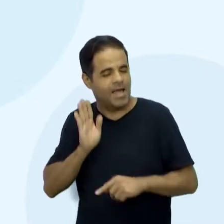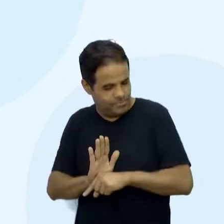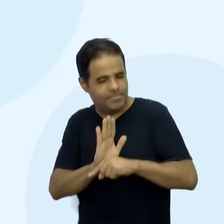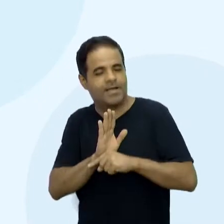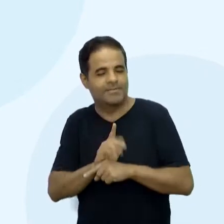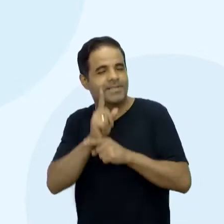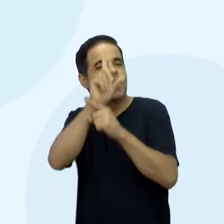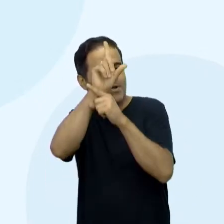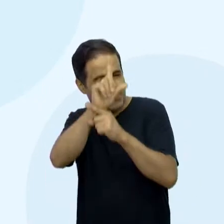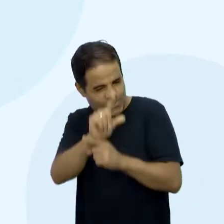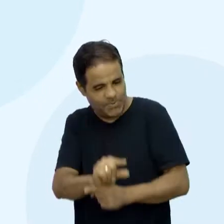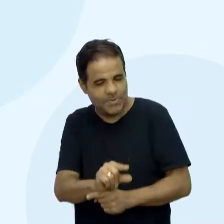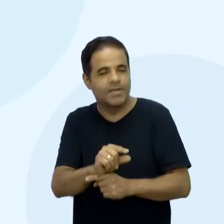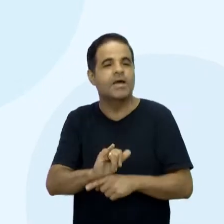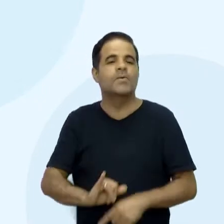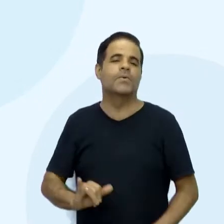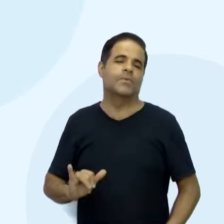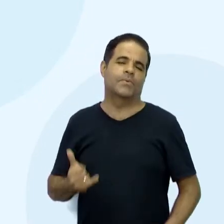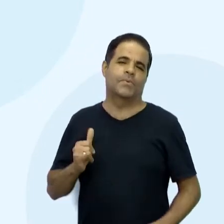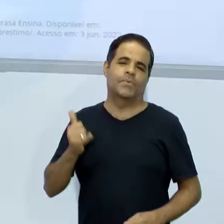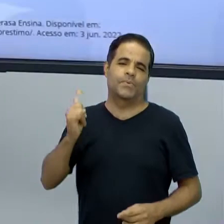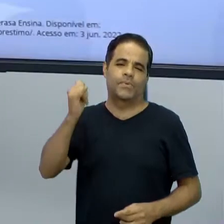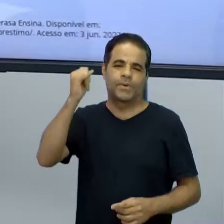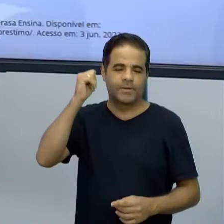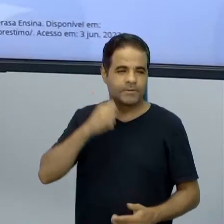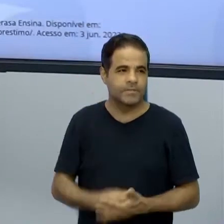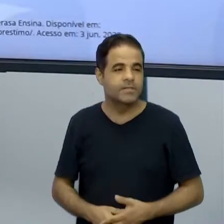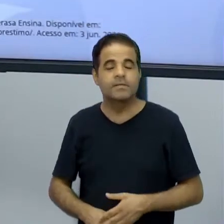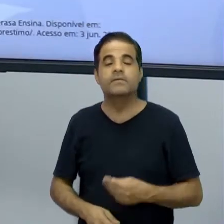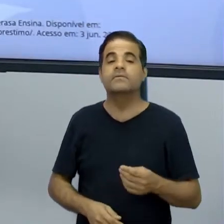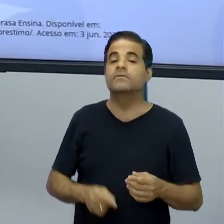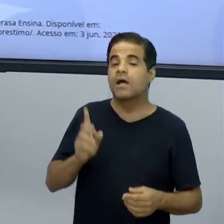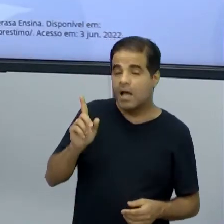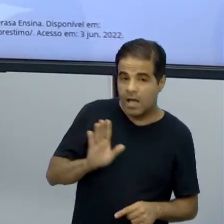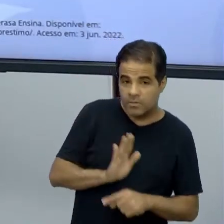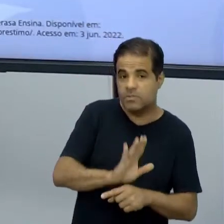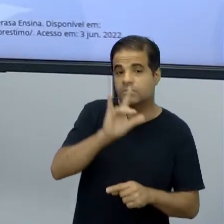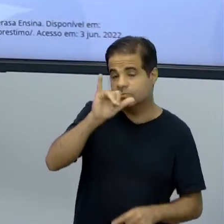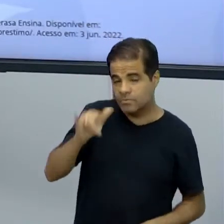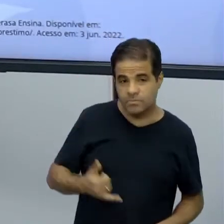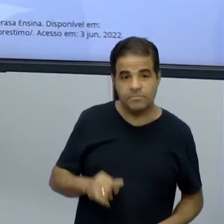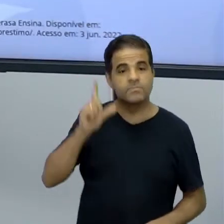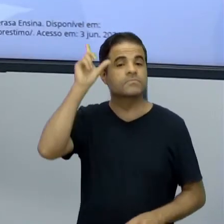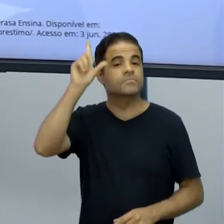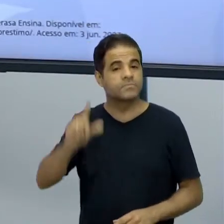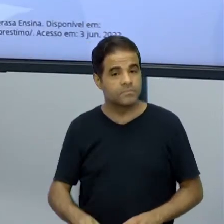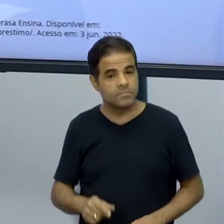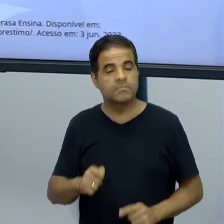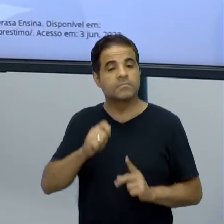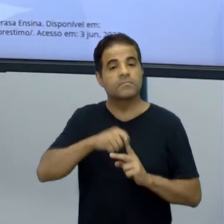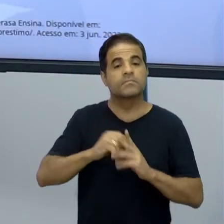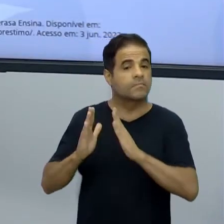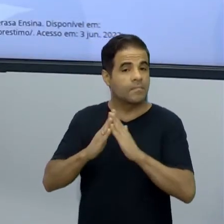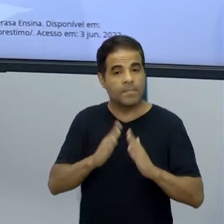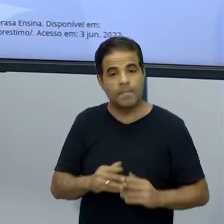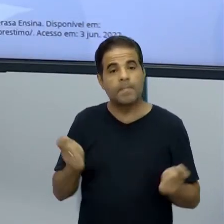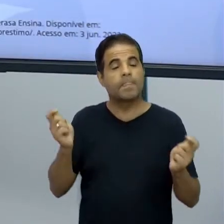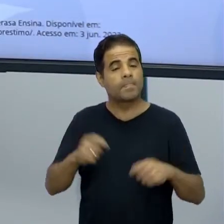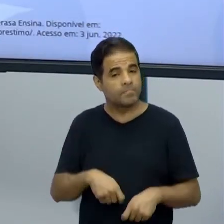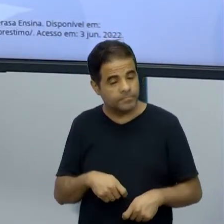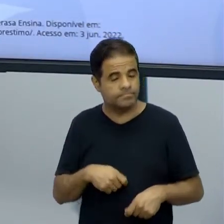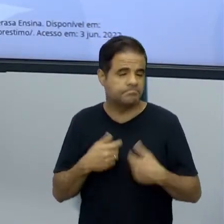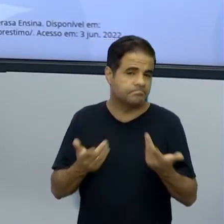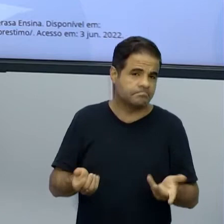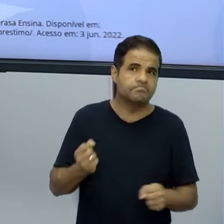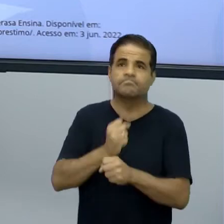aí a reduzir os juros. Não só reduzir os juros, porque se você fizer um financiamento imobiliário, você pode, como nós já